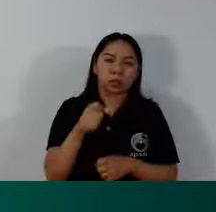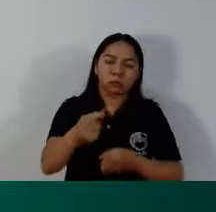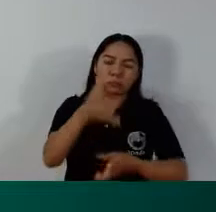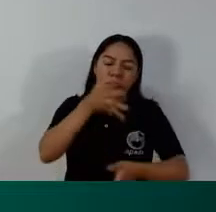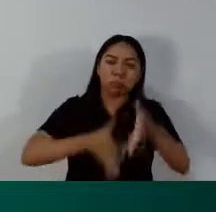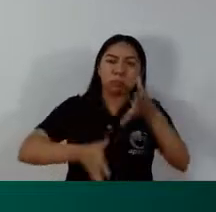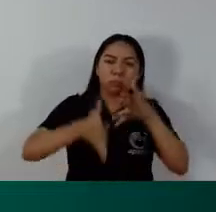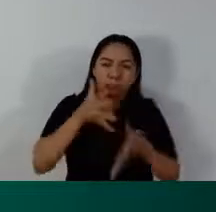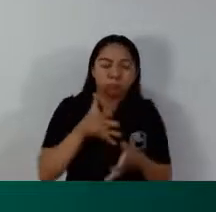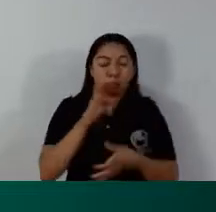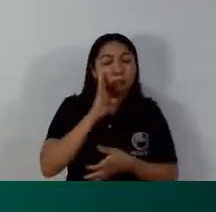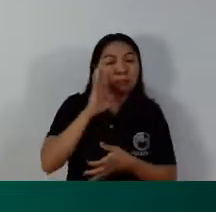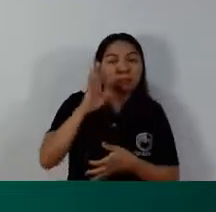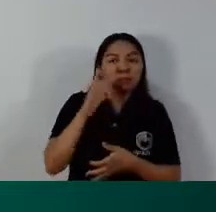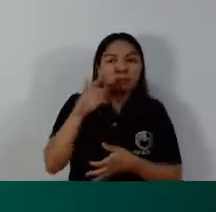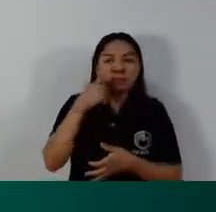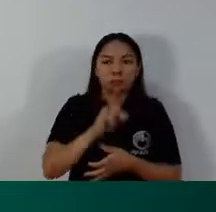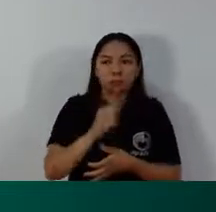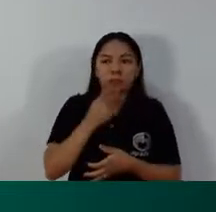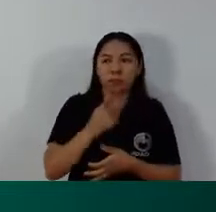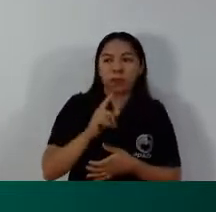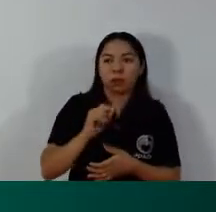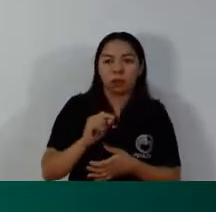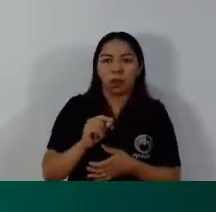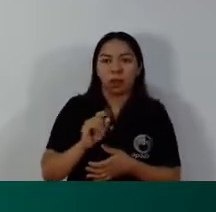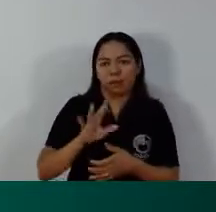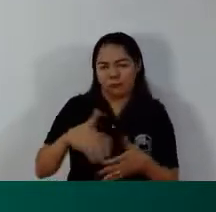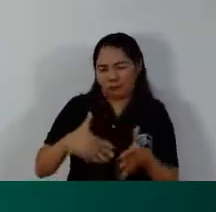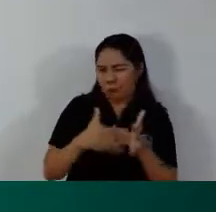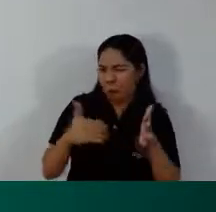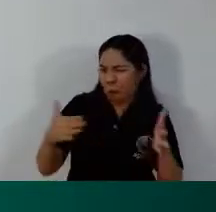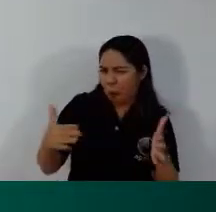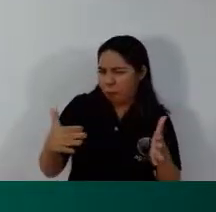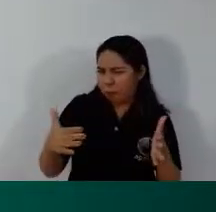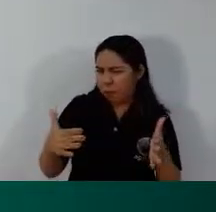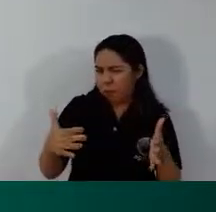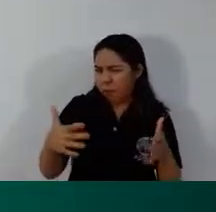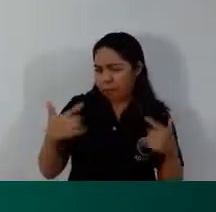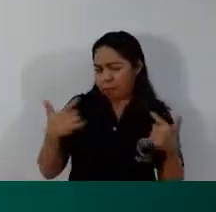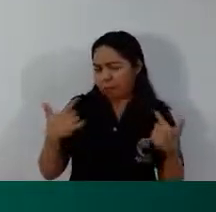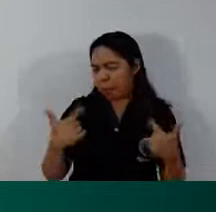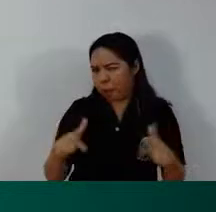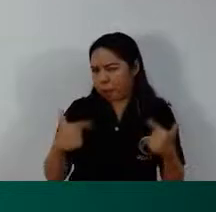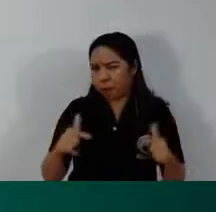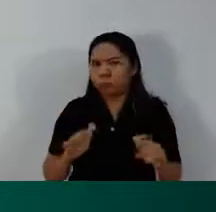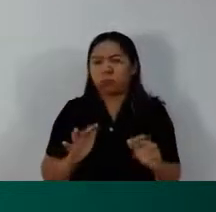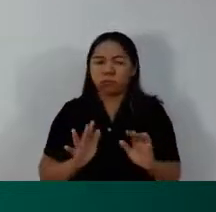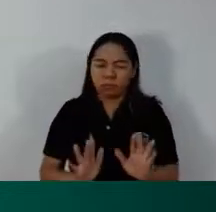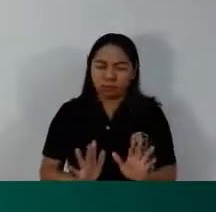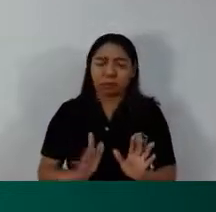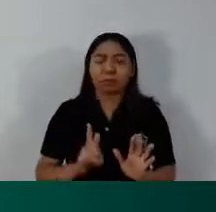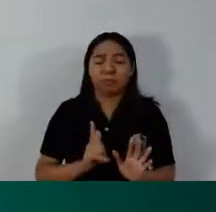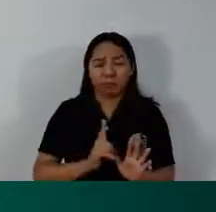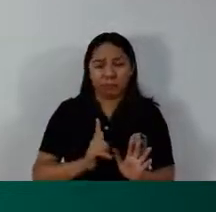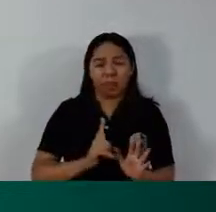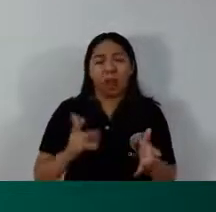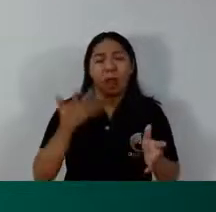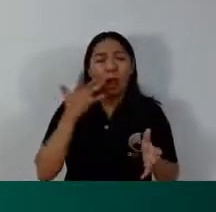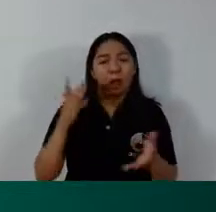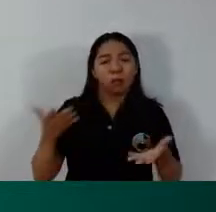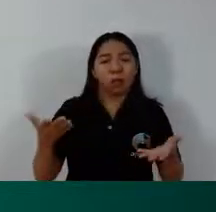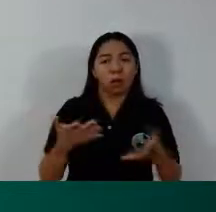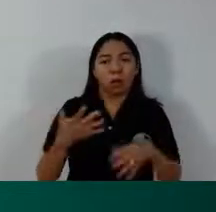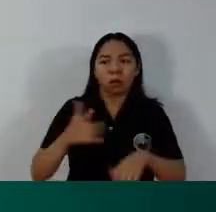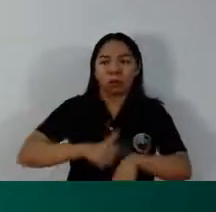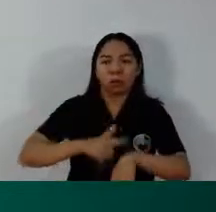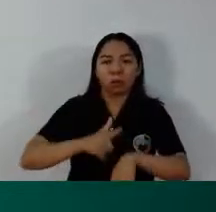Principalmente para quem nega que a fome ainda exista é mas eu acho que agora é hora a